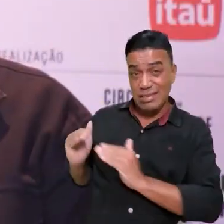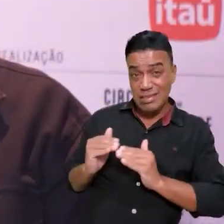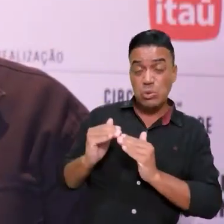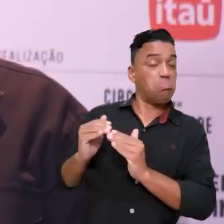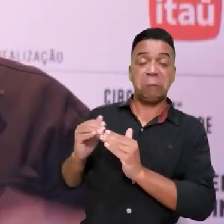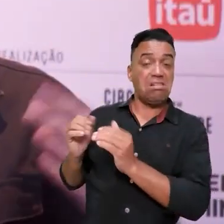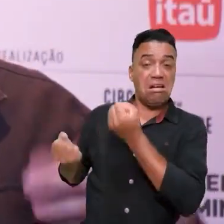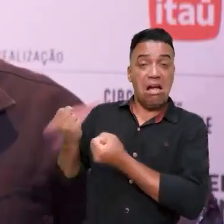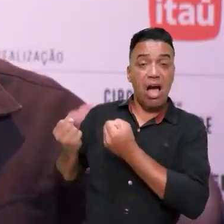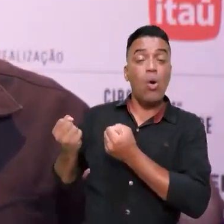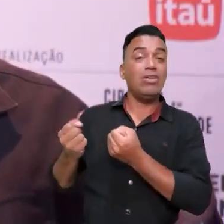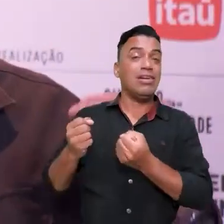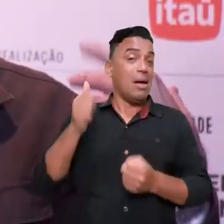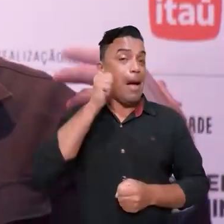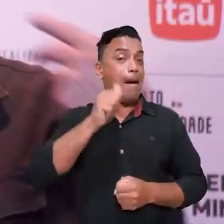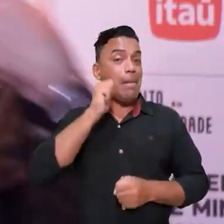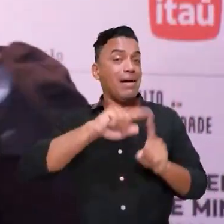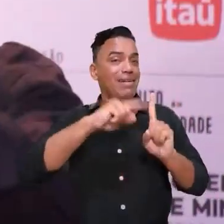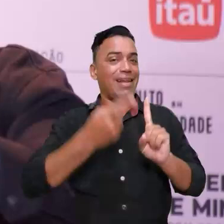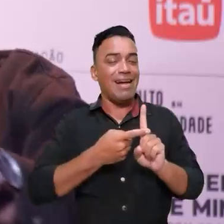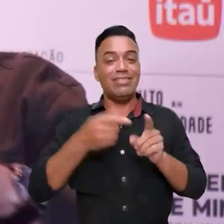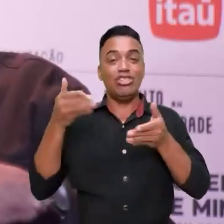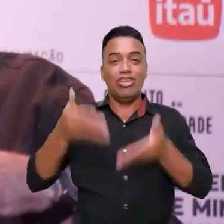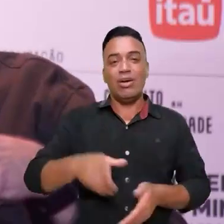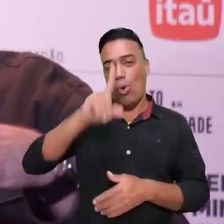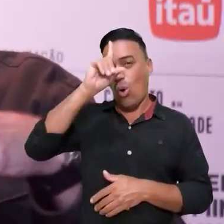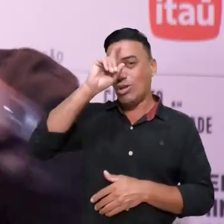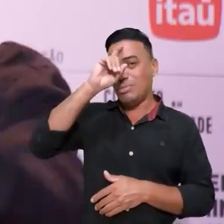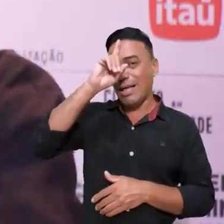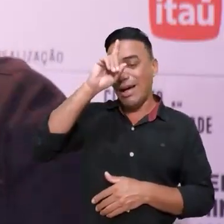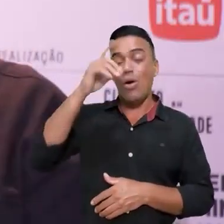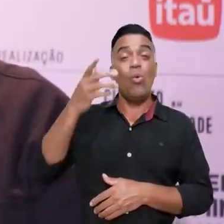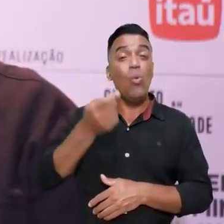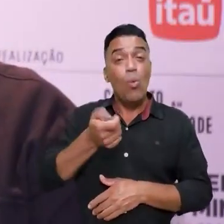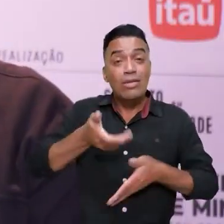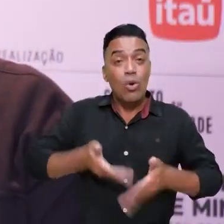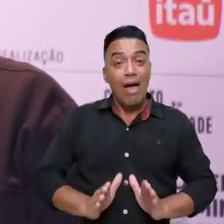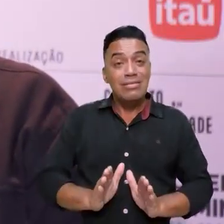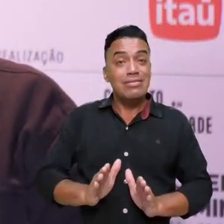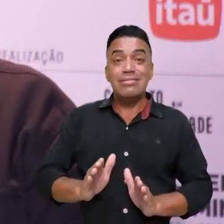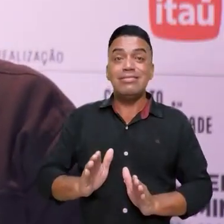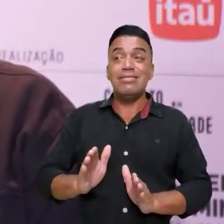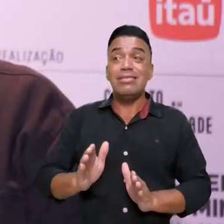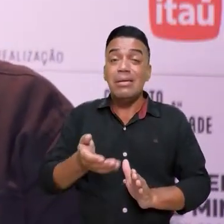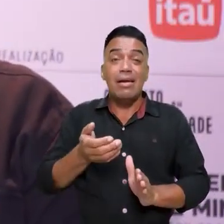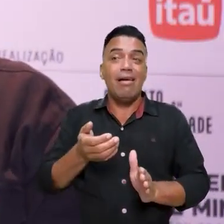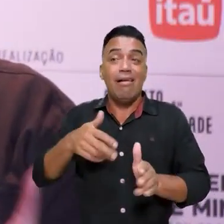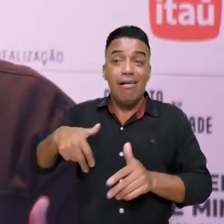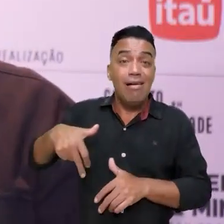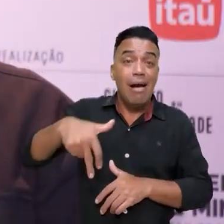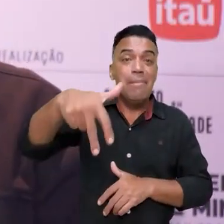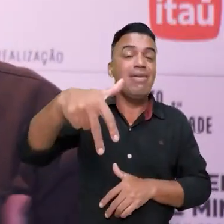repente a minha mãe grávida, e eu chegando na Santa Casa, eu quase nasci no caminho, né? E